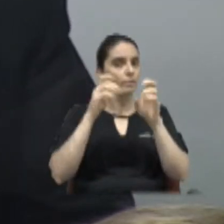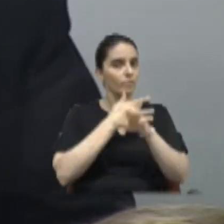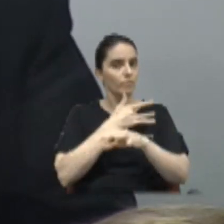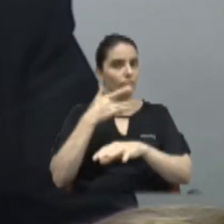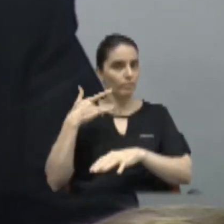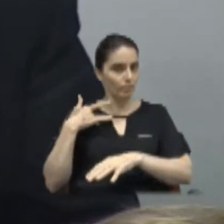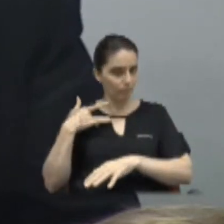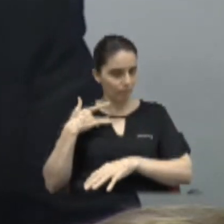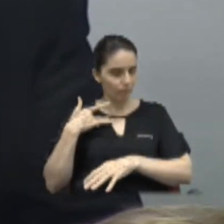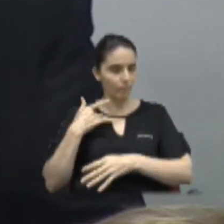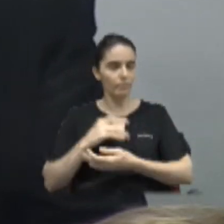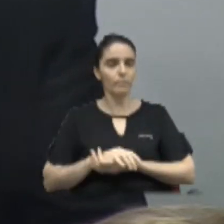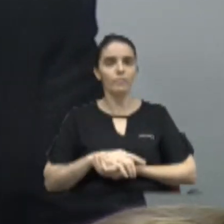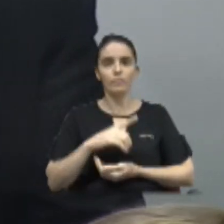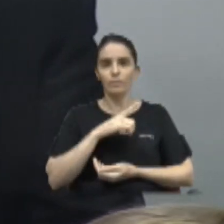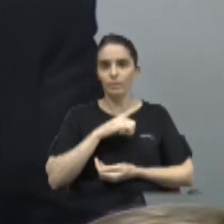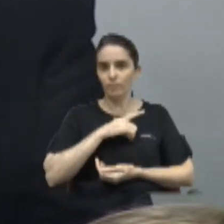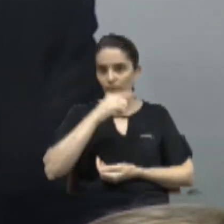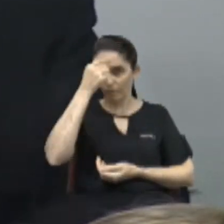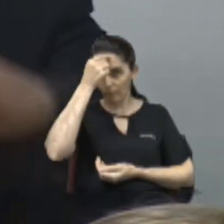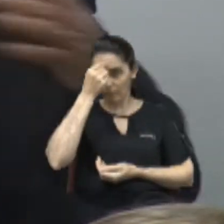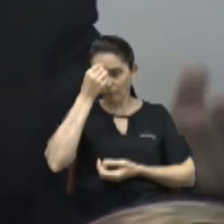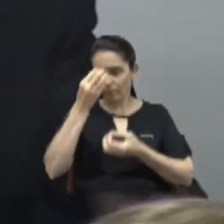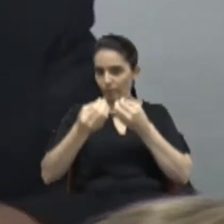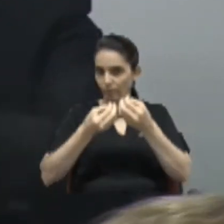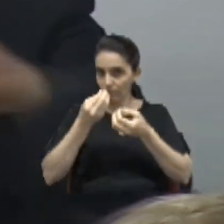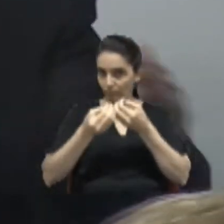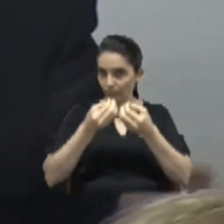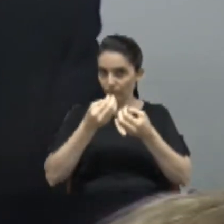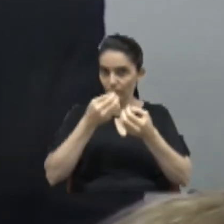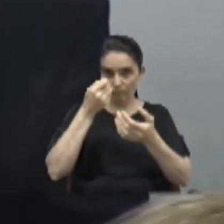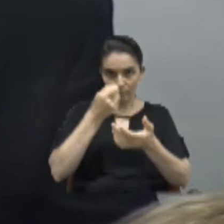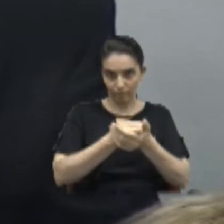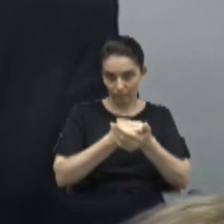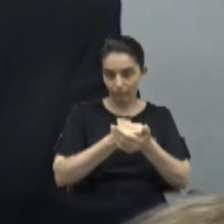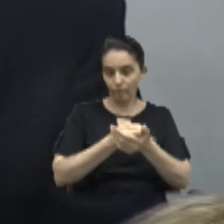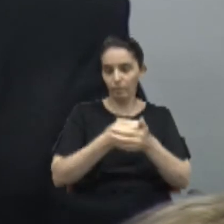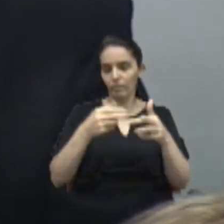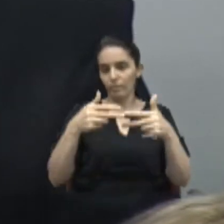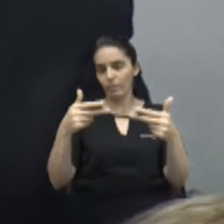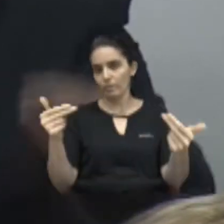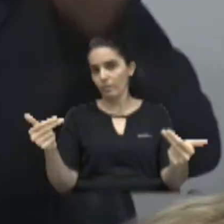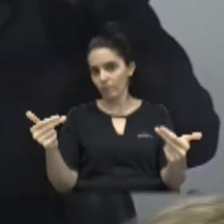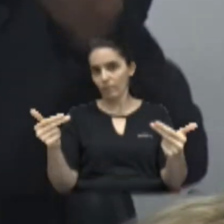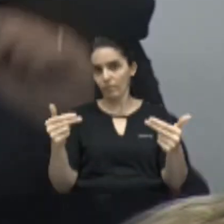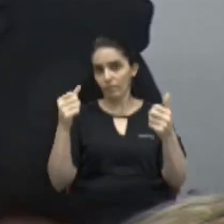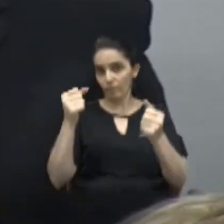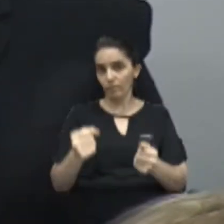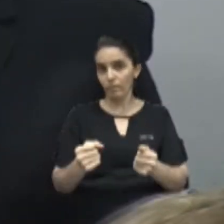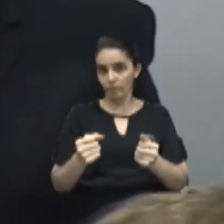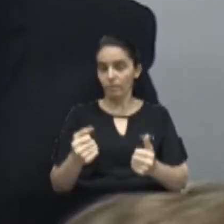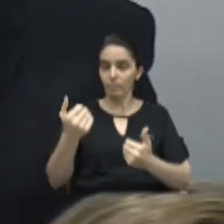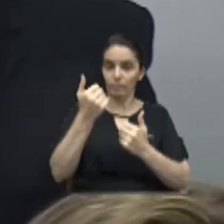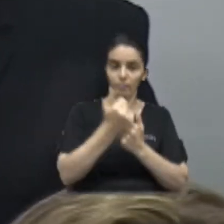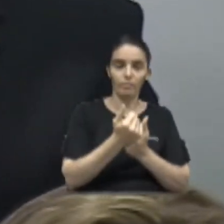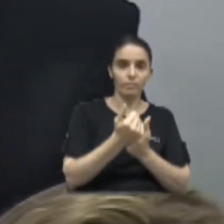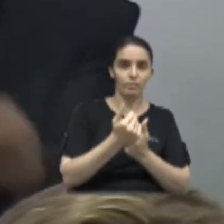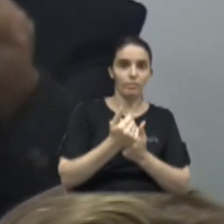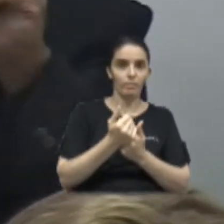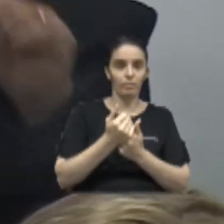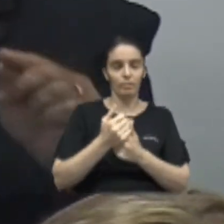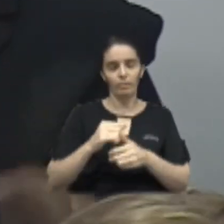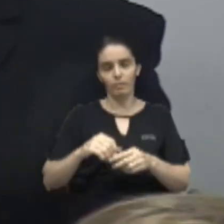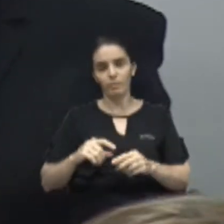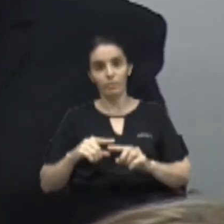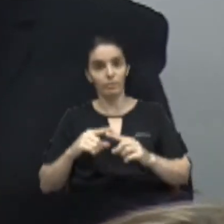Existe, o vereador Rafael, mecanismo, compra direta e outros itens que pode se suprir quando há uma necessidade. E quando